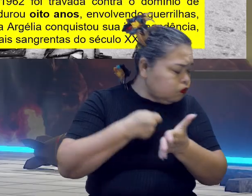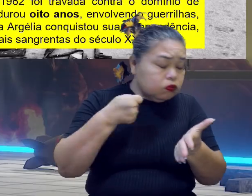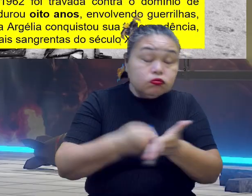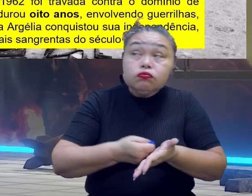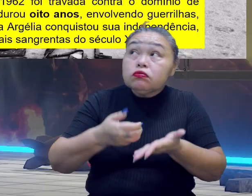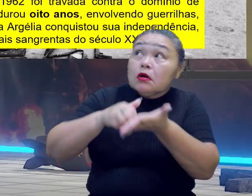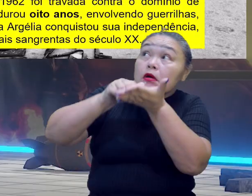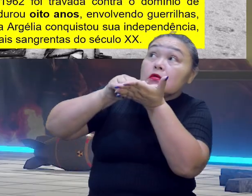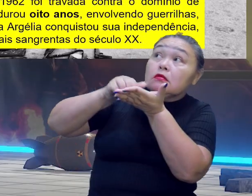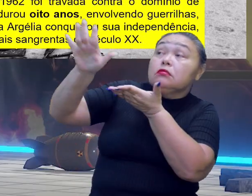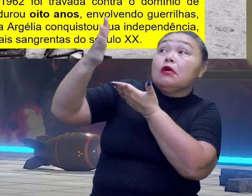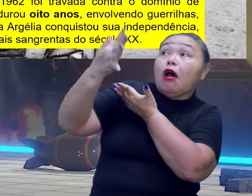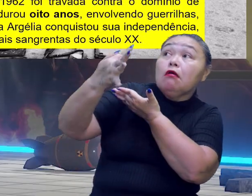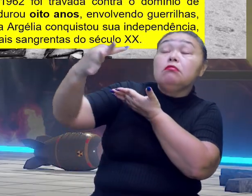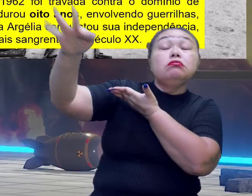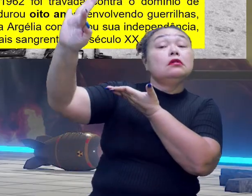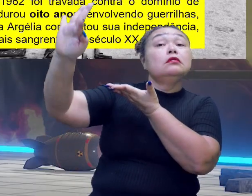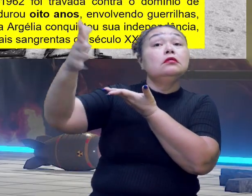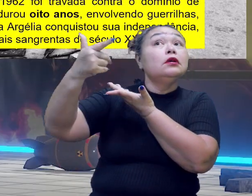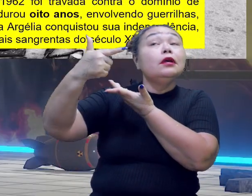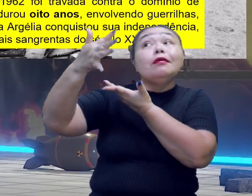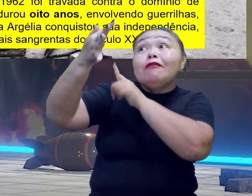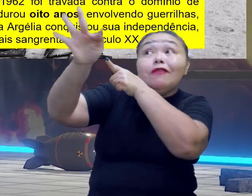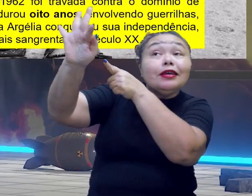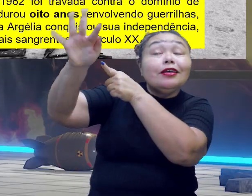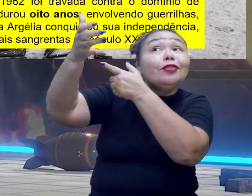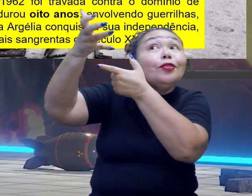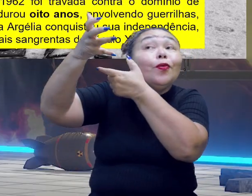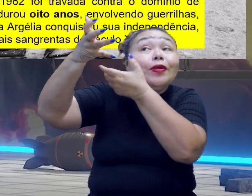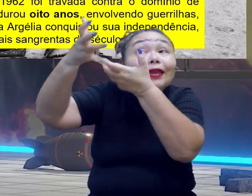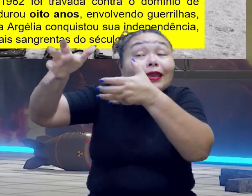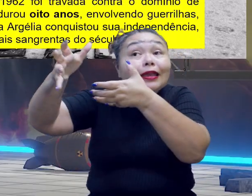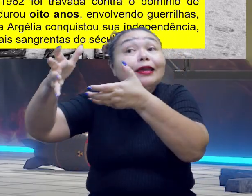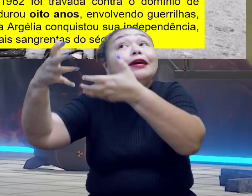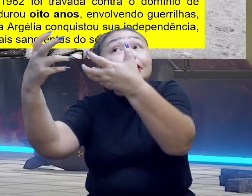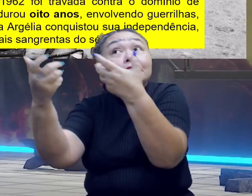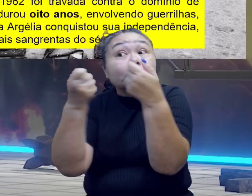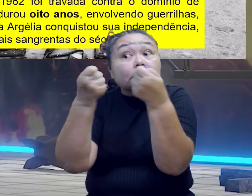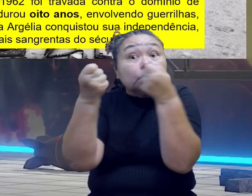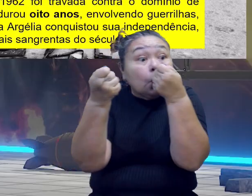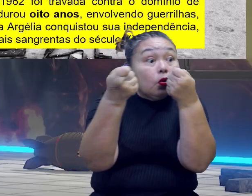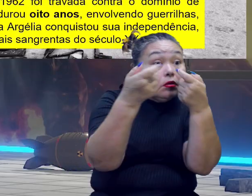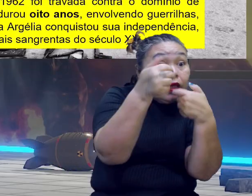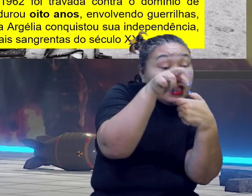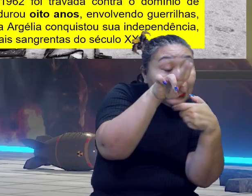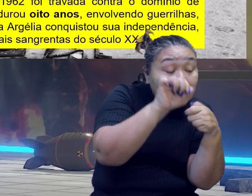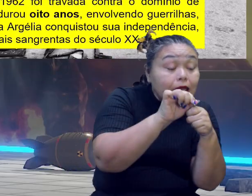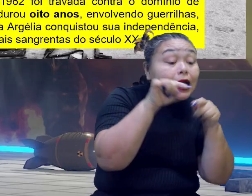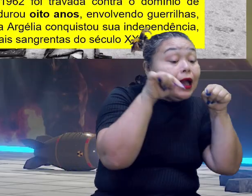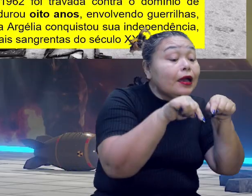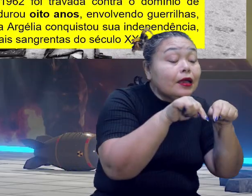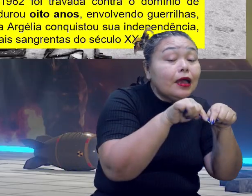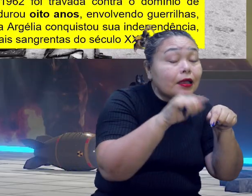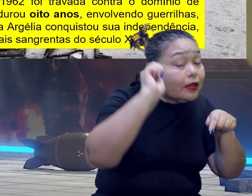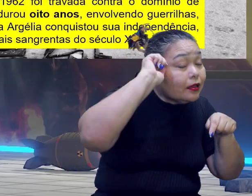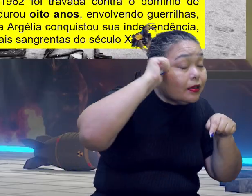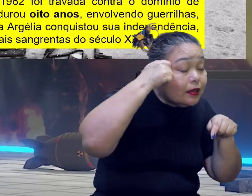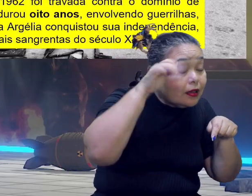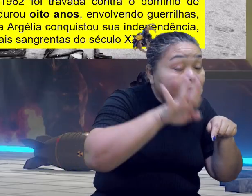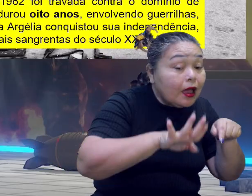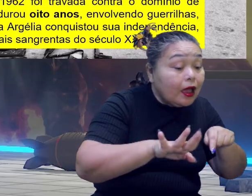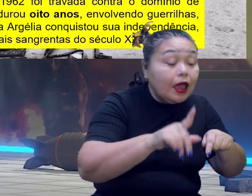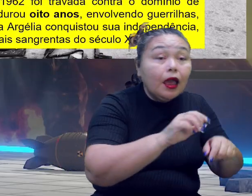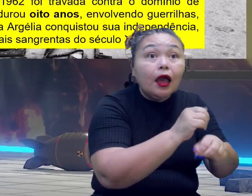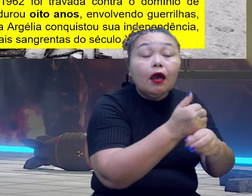se livrar dos franceses. Os franceses não queriam perder a Argélia, queriam controlar a Argélia. Por quê? Porque a Argélia